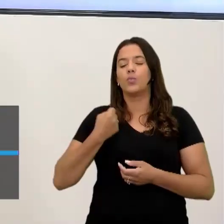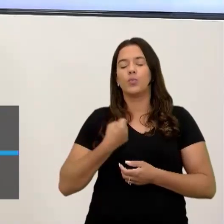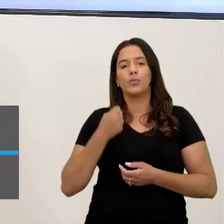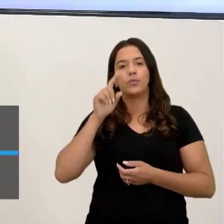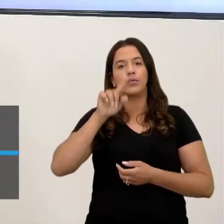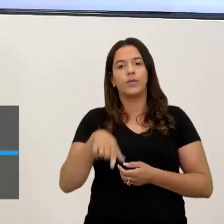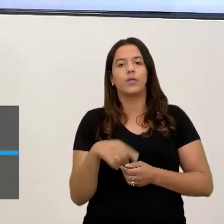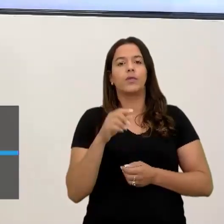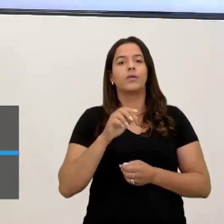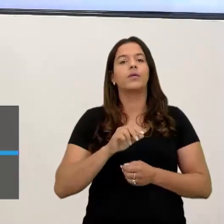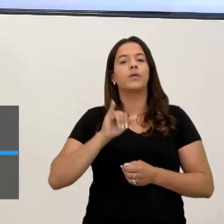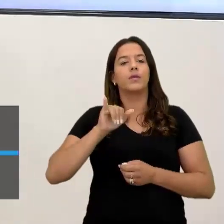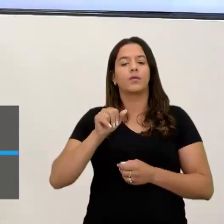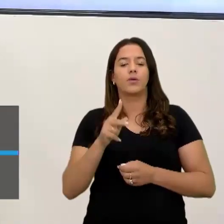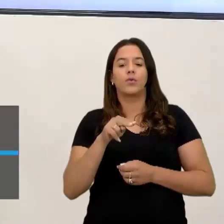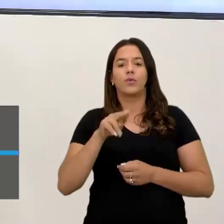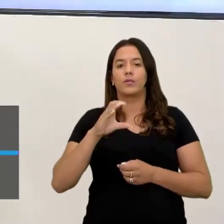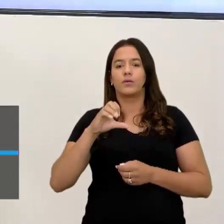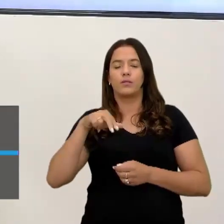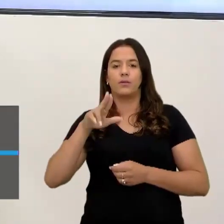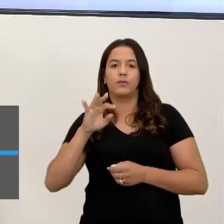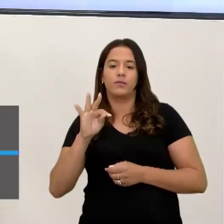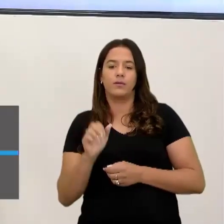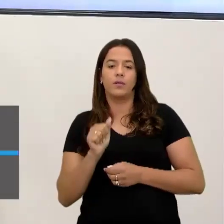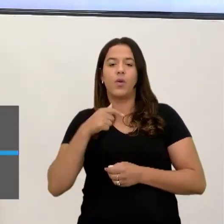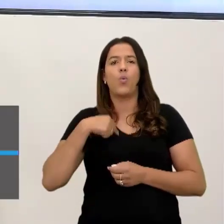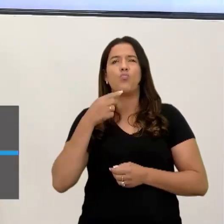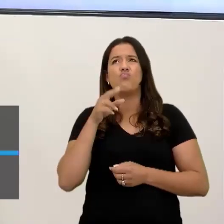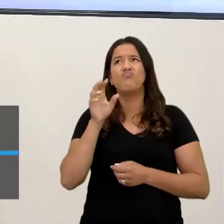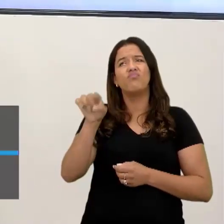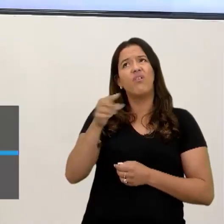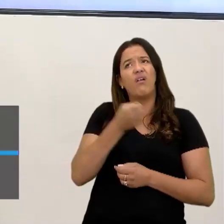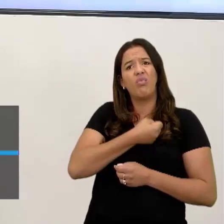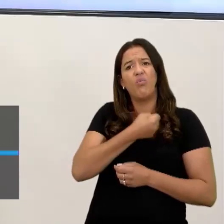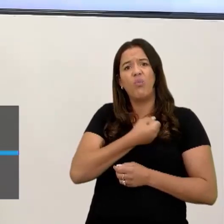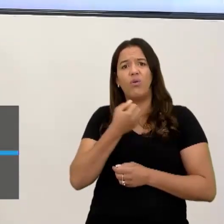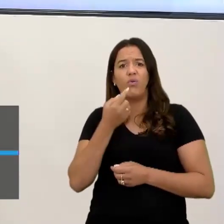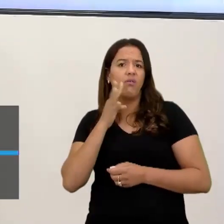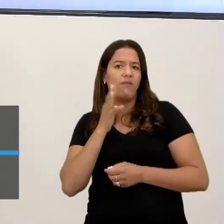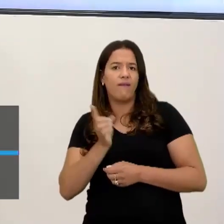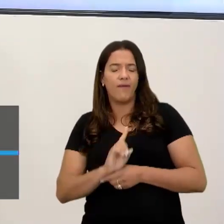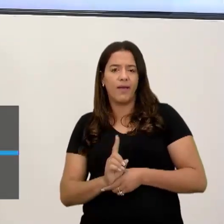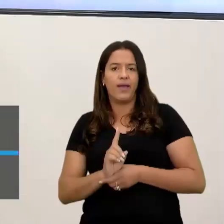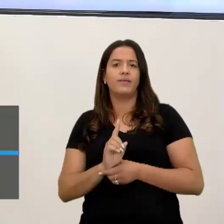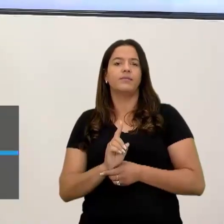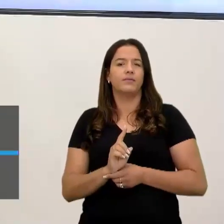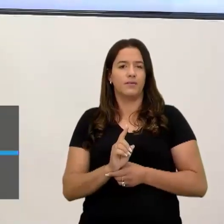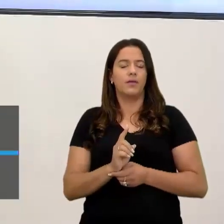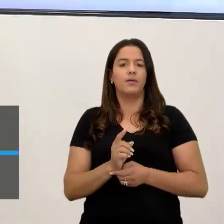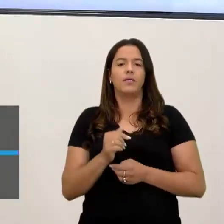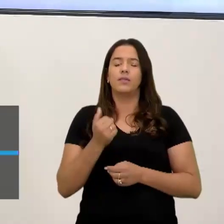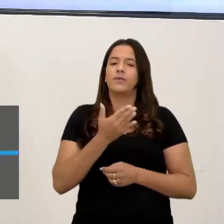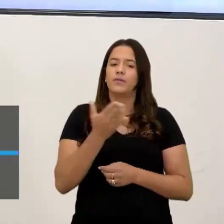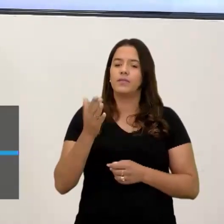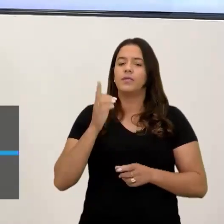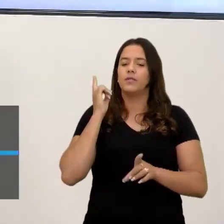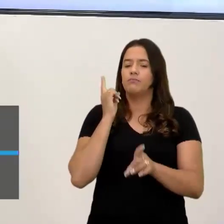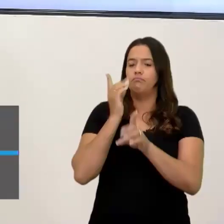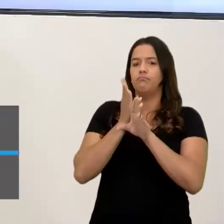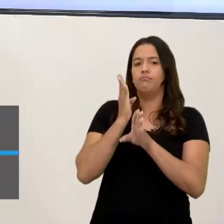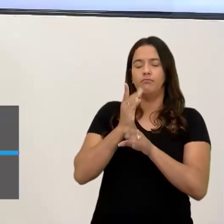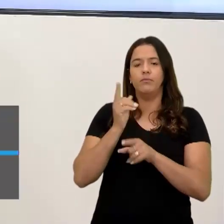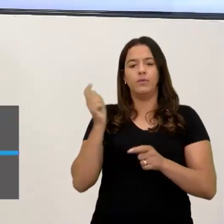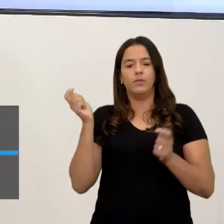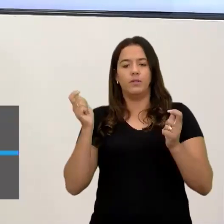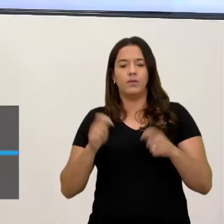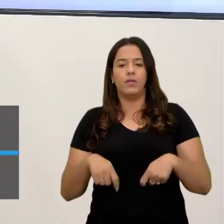incógnita, né? Incógnita é quando a gente é um número desconhecido, né? Um valor desconhecido e que você consegue descobrir.